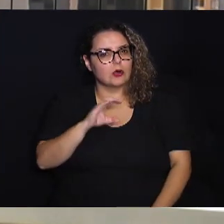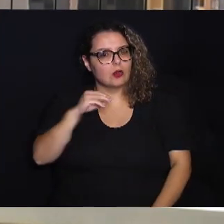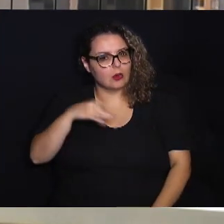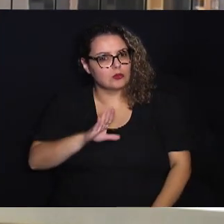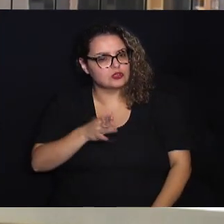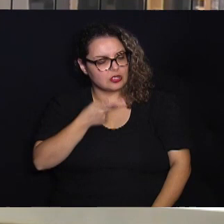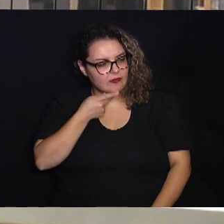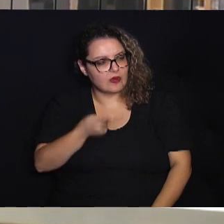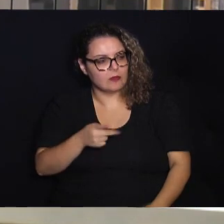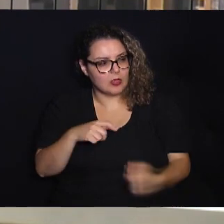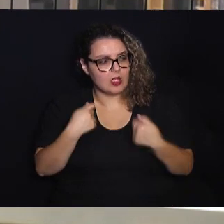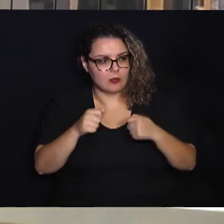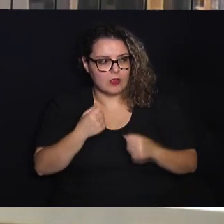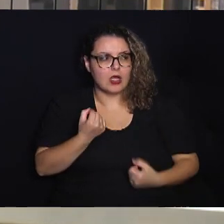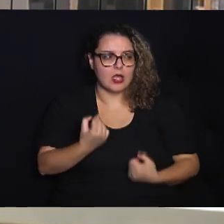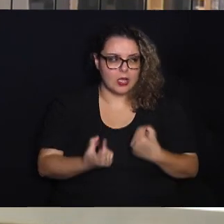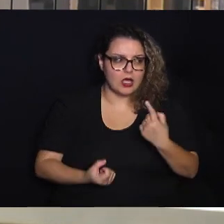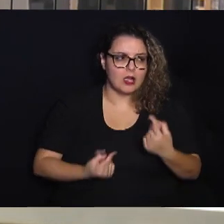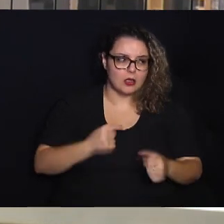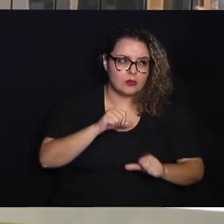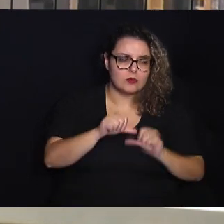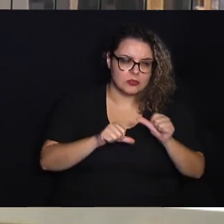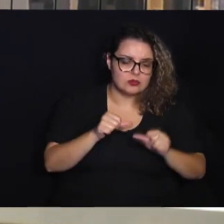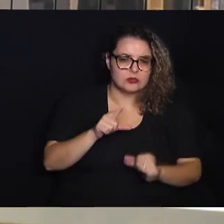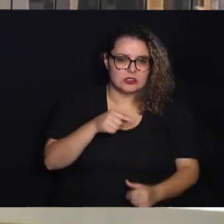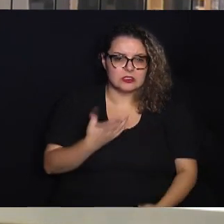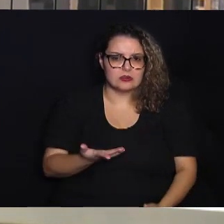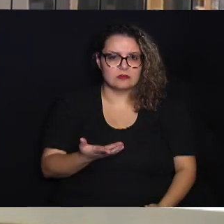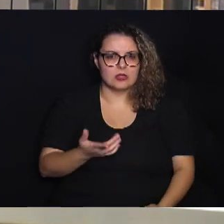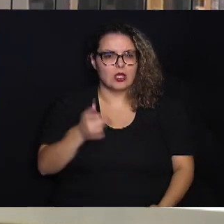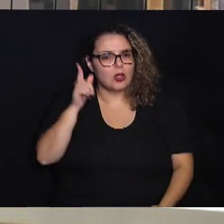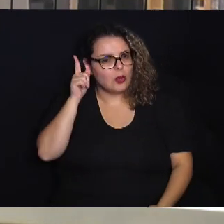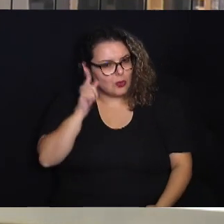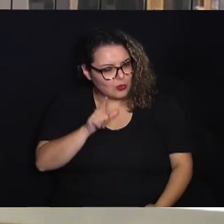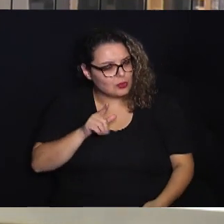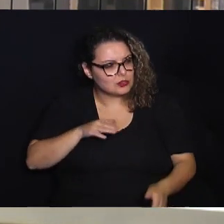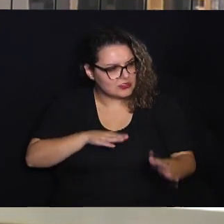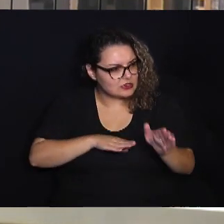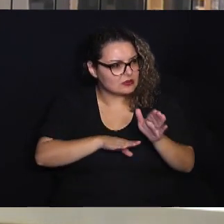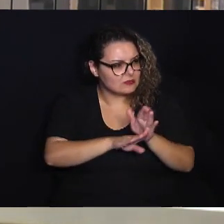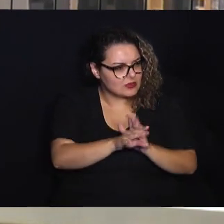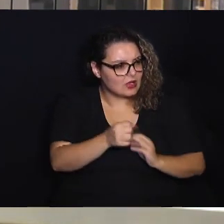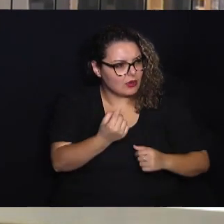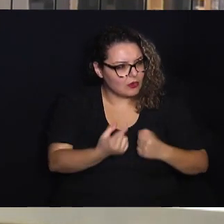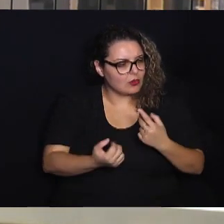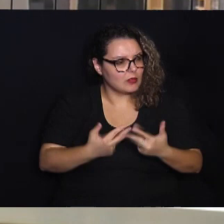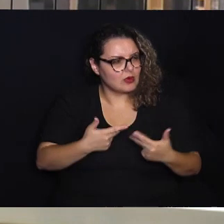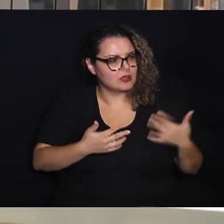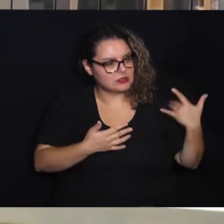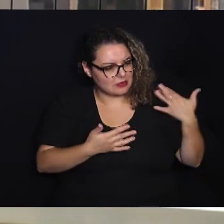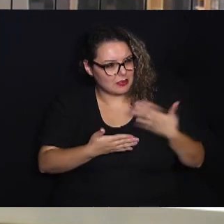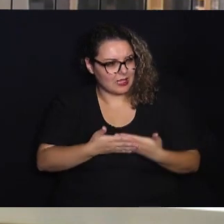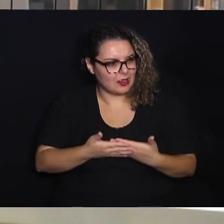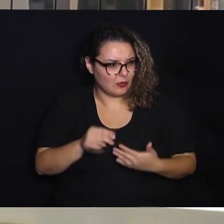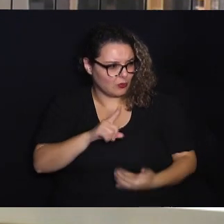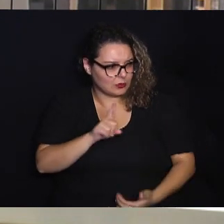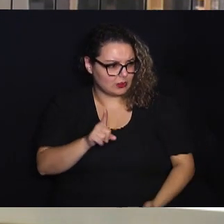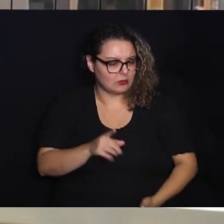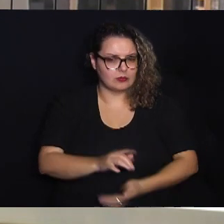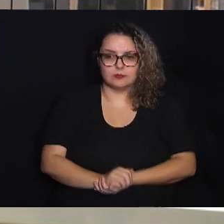Estocolmo, já falavam que era necessário algumas mudanças, né? A gente conseguiu evoluir alguma coisa de lá para cá?